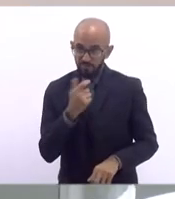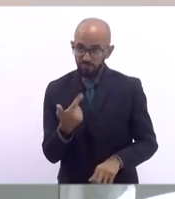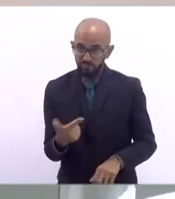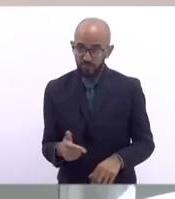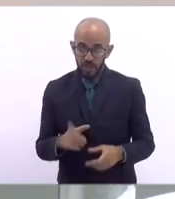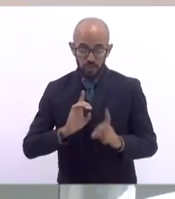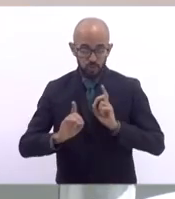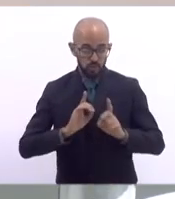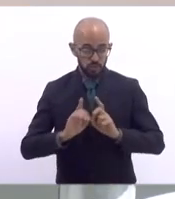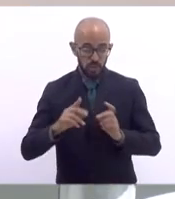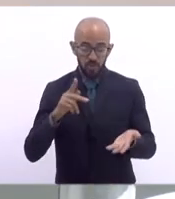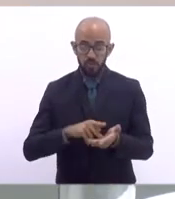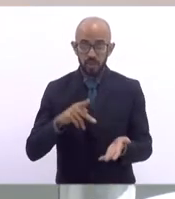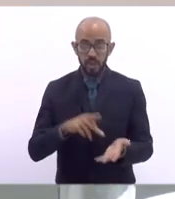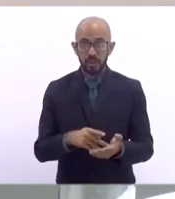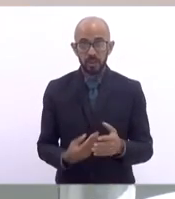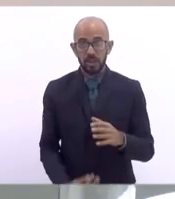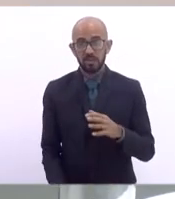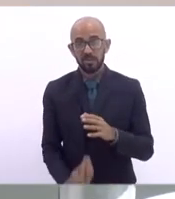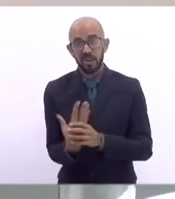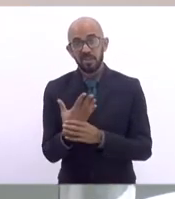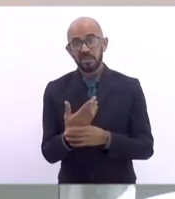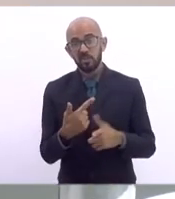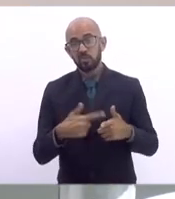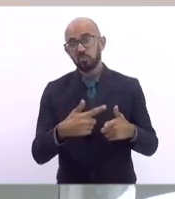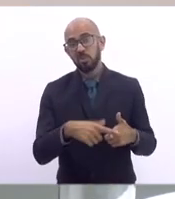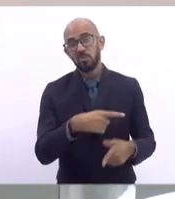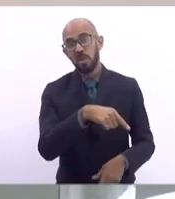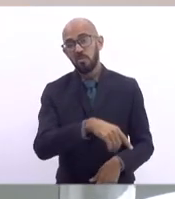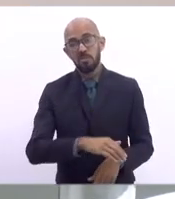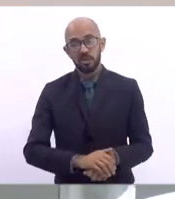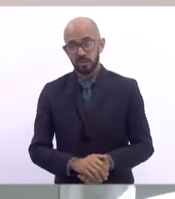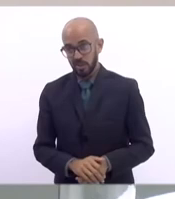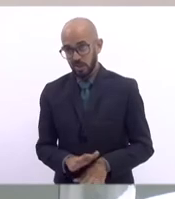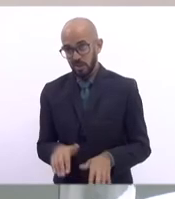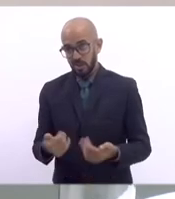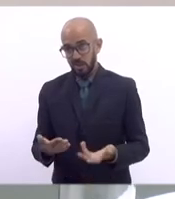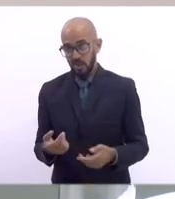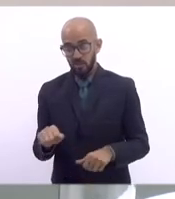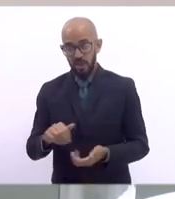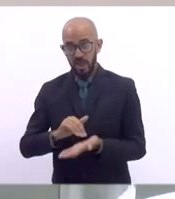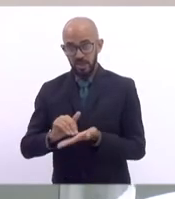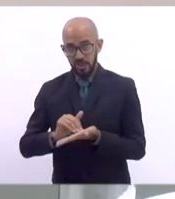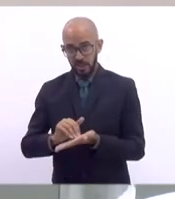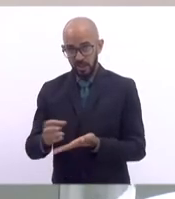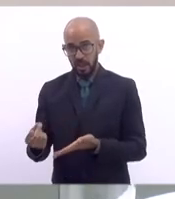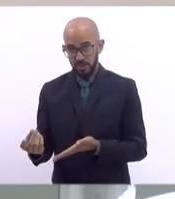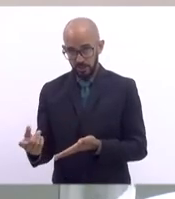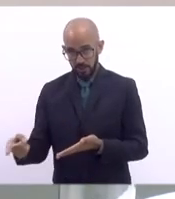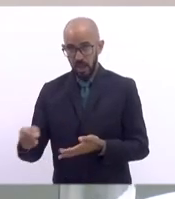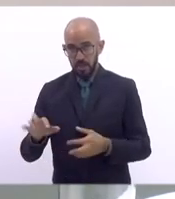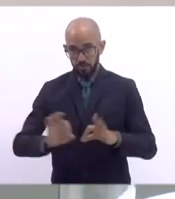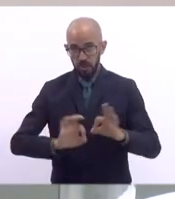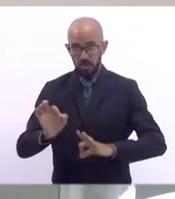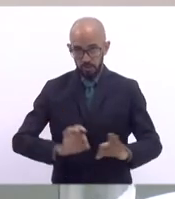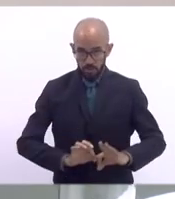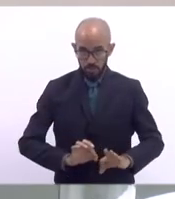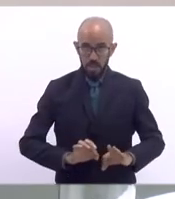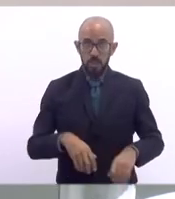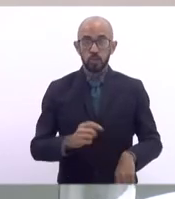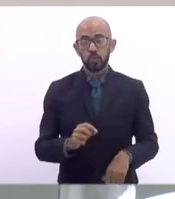não estamos discutindo a verdadeira causa o que mesmo quando vem aqui a Fazenda vem aqui o planejamento